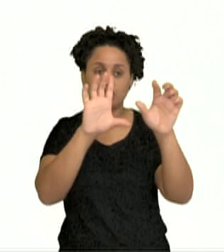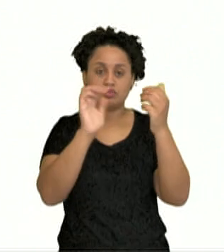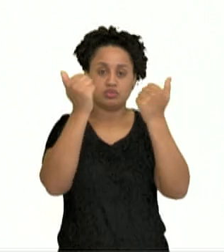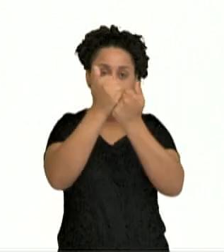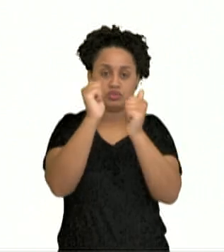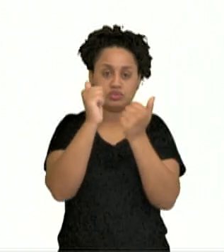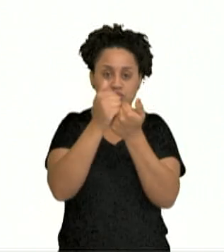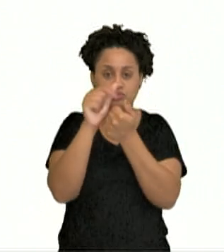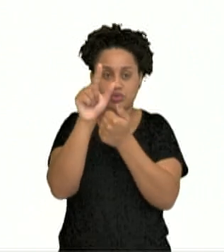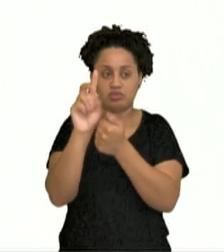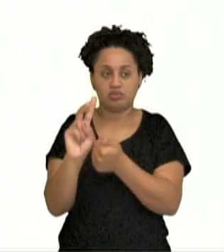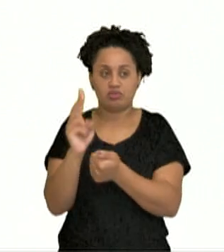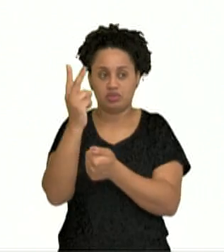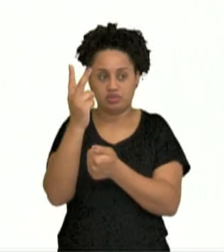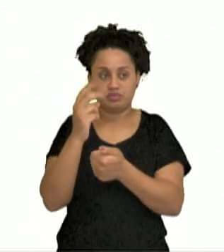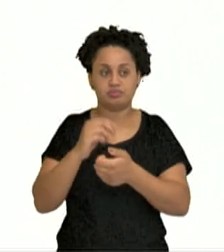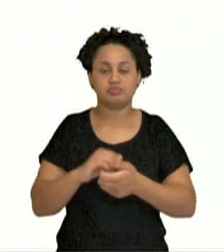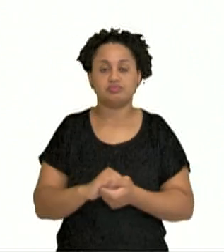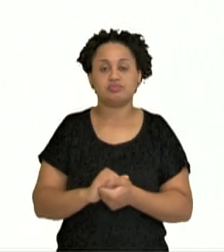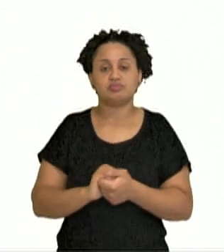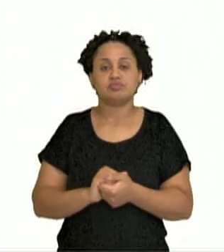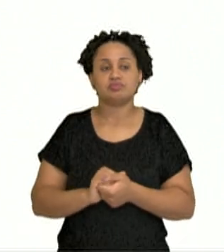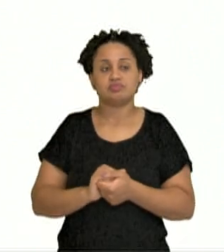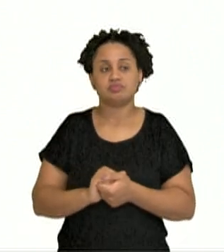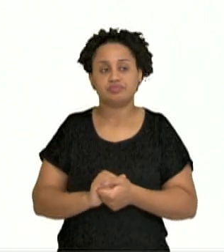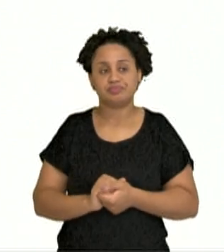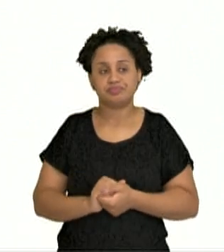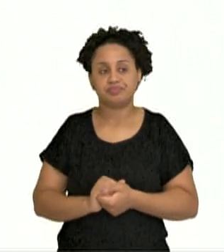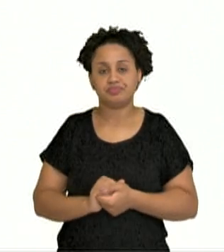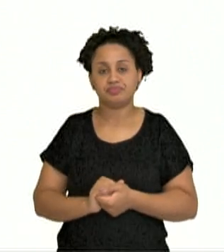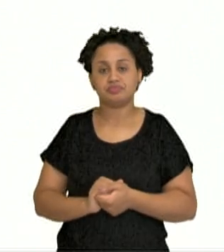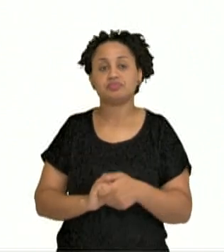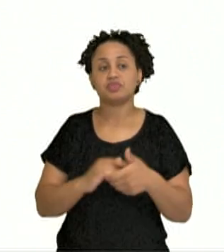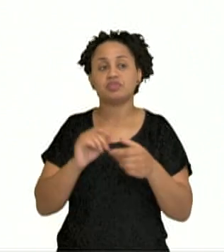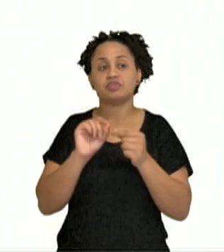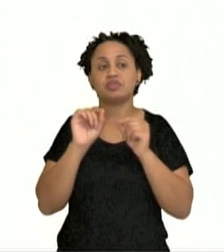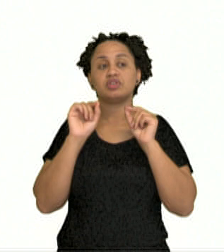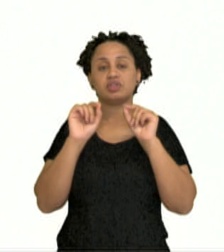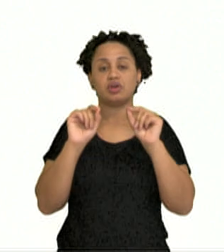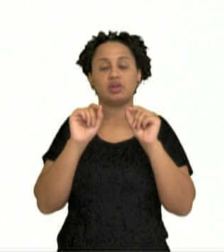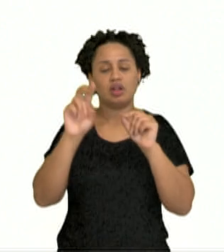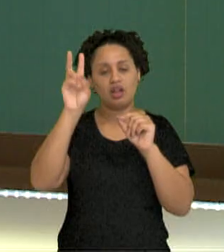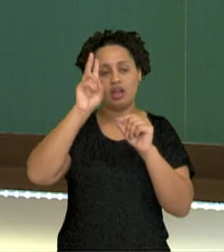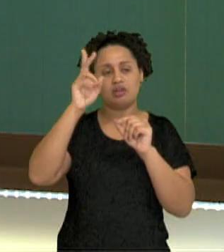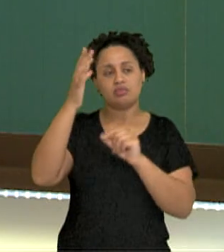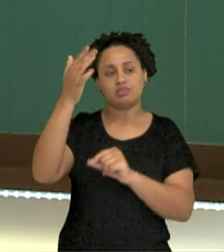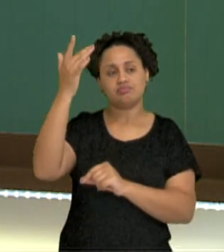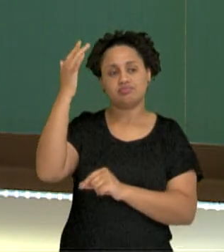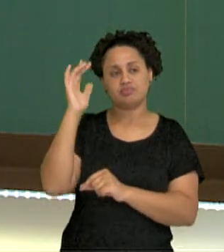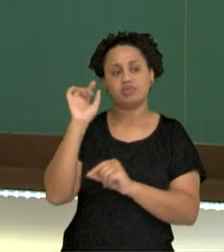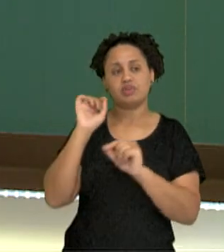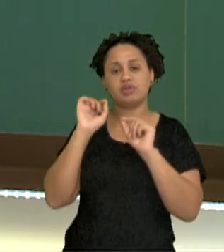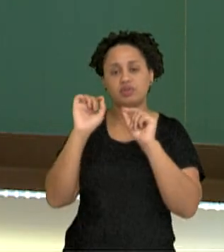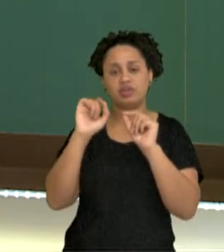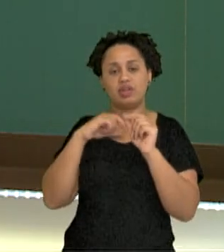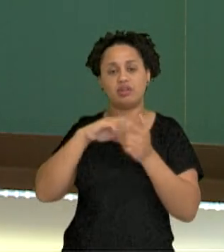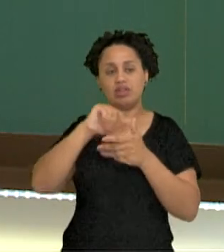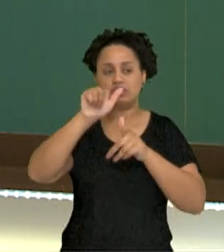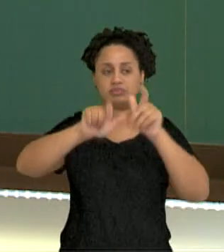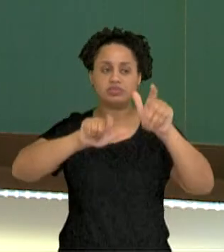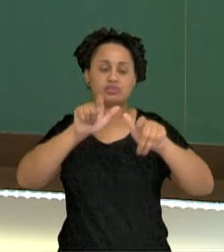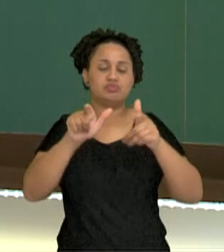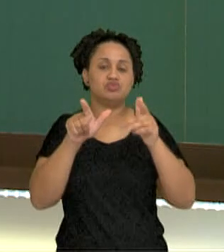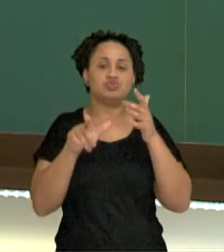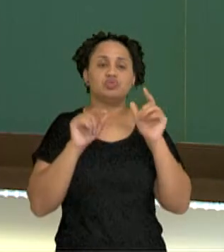por 3/5 e o cosseno por menos 4/5. Então vamos lá para aquela lembrança, né? Que muitas pessoas